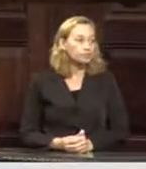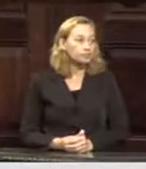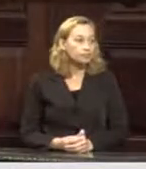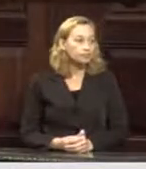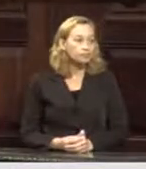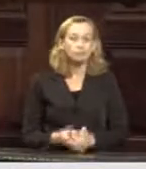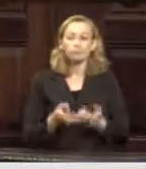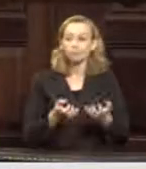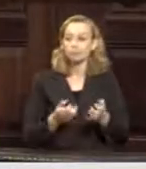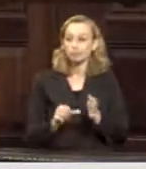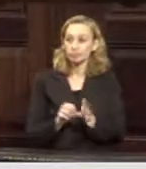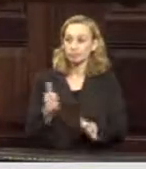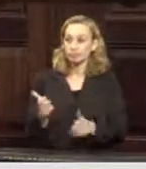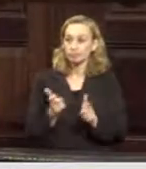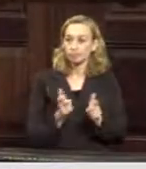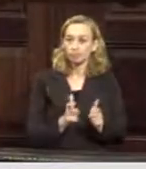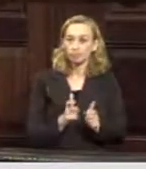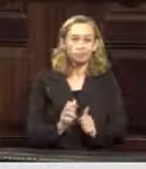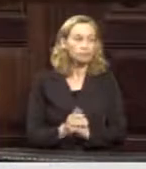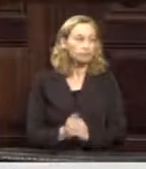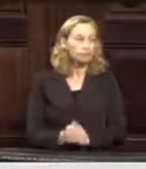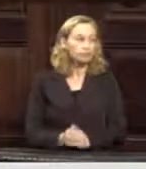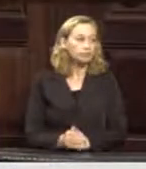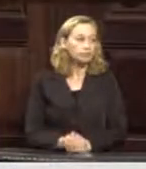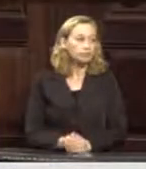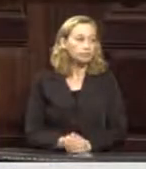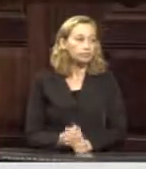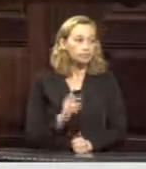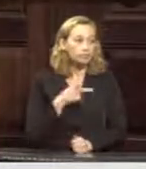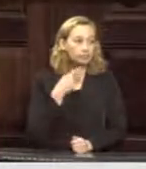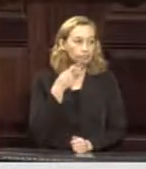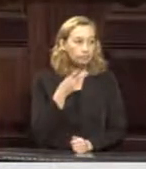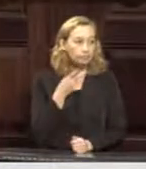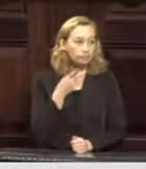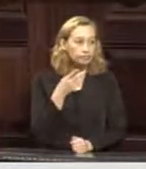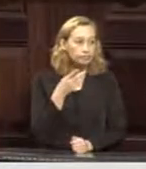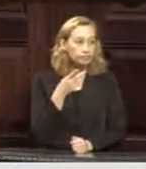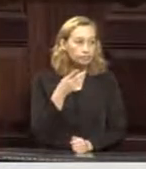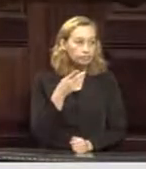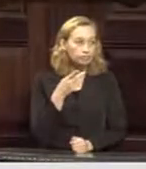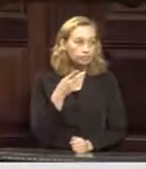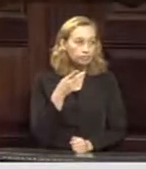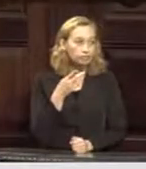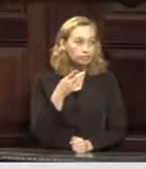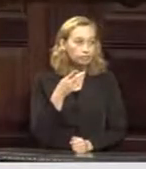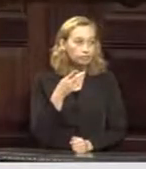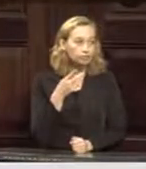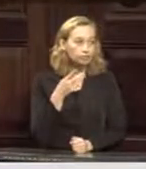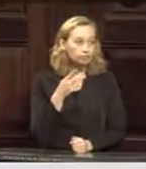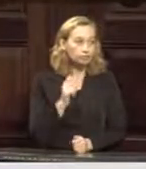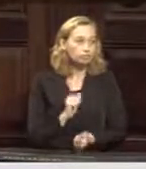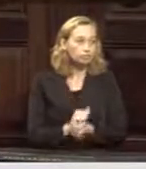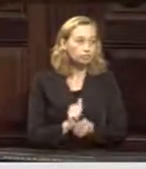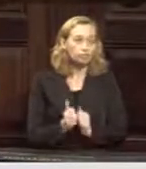Quero, em primeiro lugar, deputado Jânio Mendes, fazer aqui um registro de uma atividade